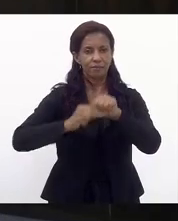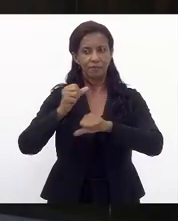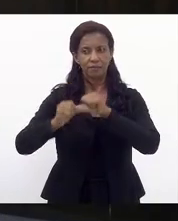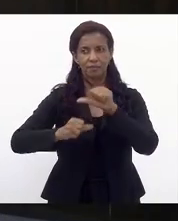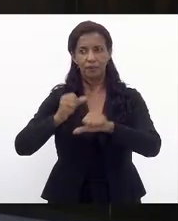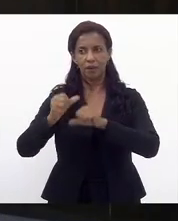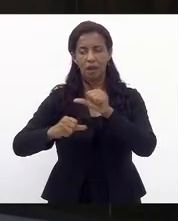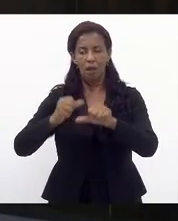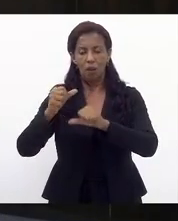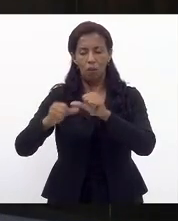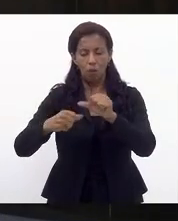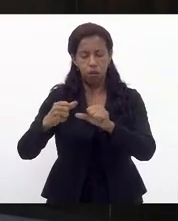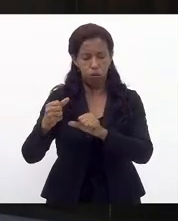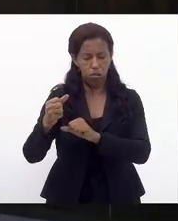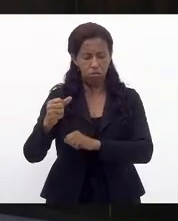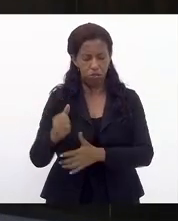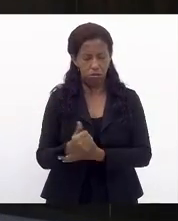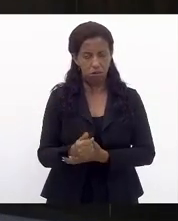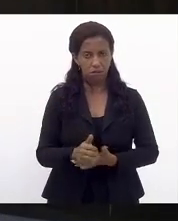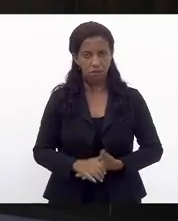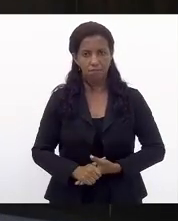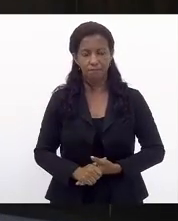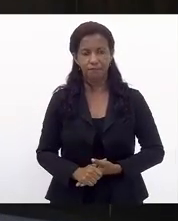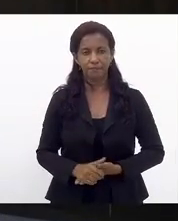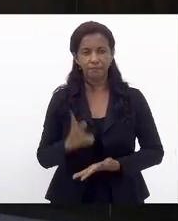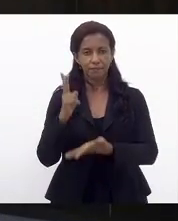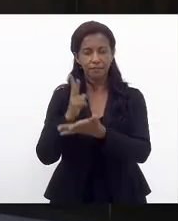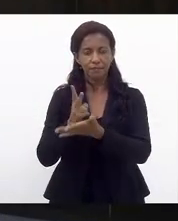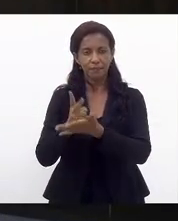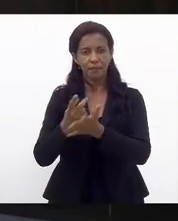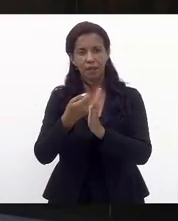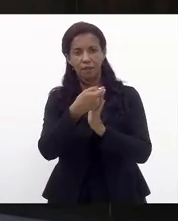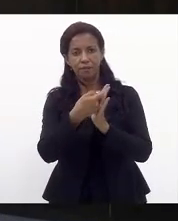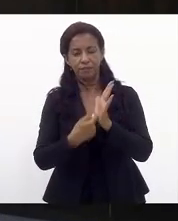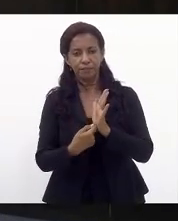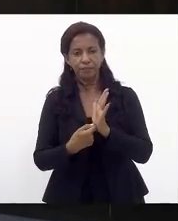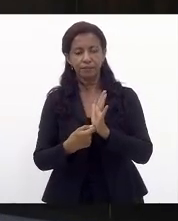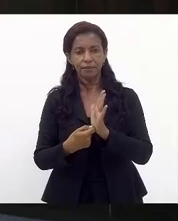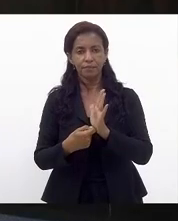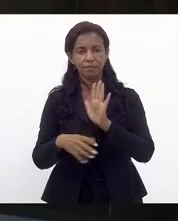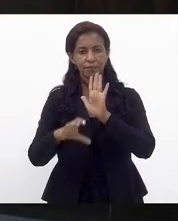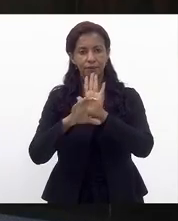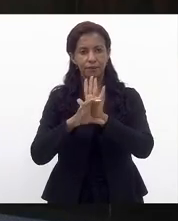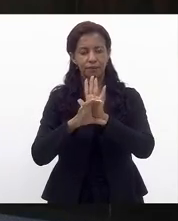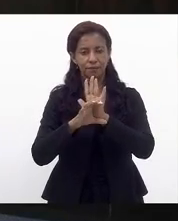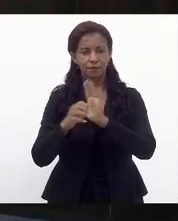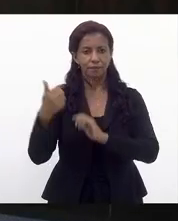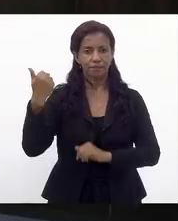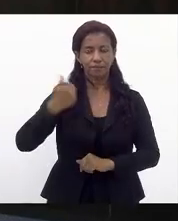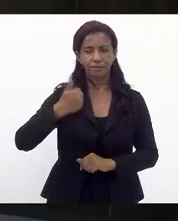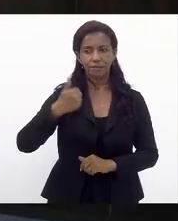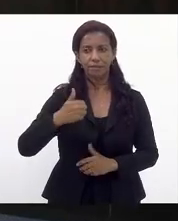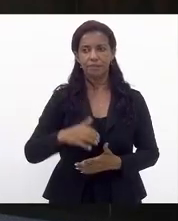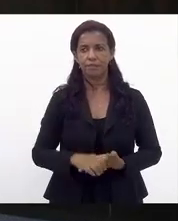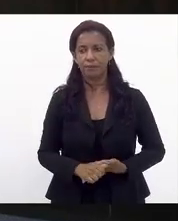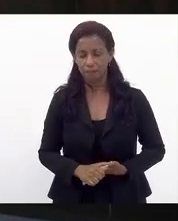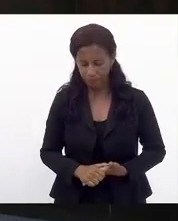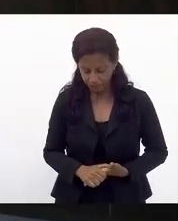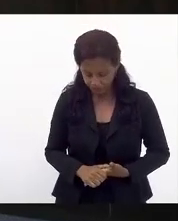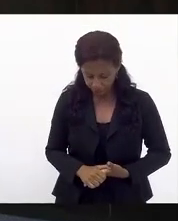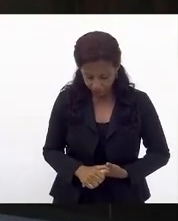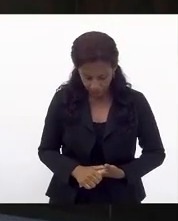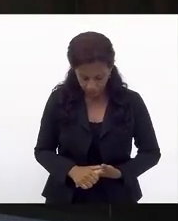o poder ver as condicionantes do plano que é o mesmo texto do parágrafo único do artigo 7º da lei do